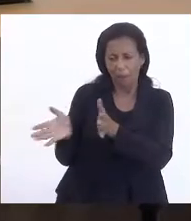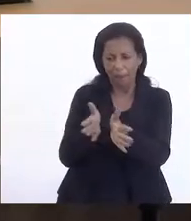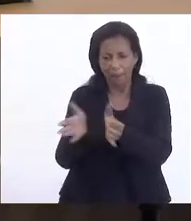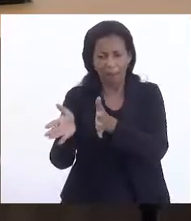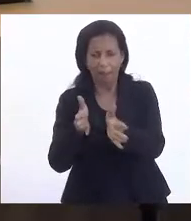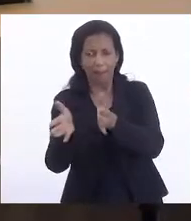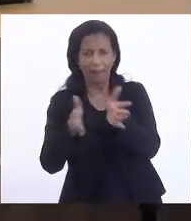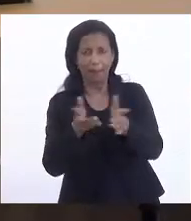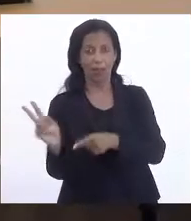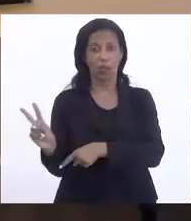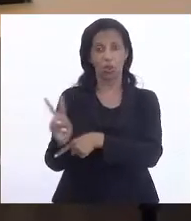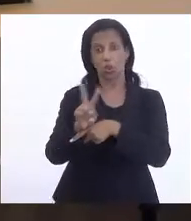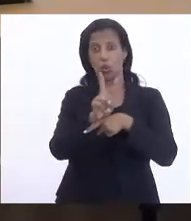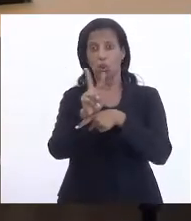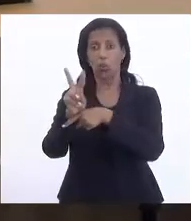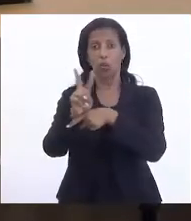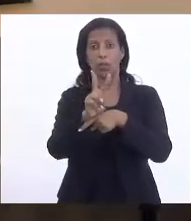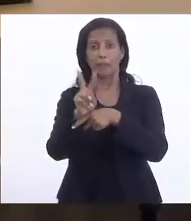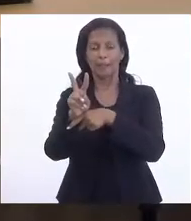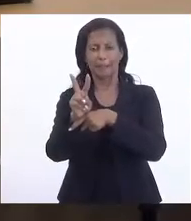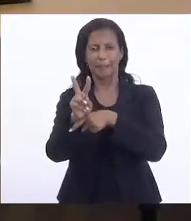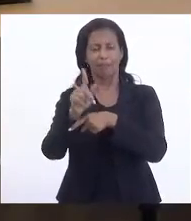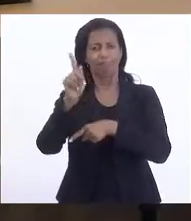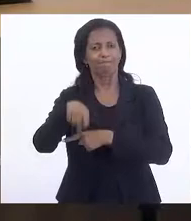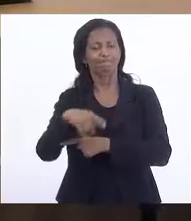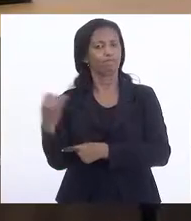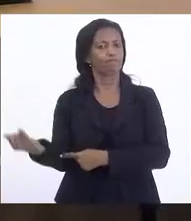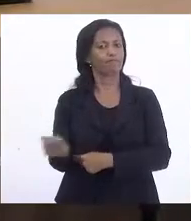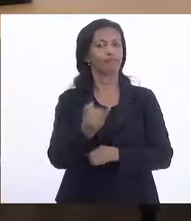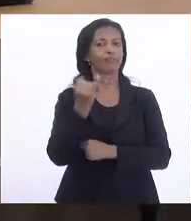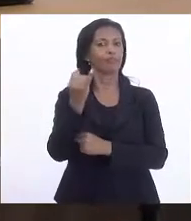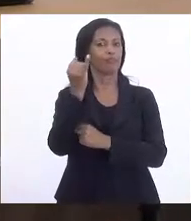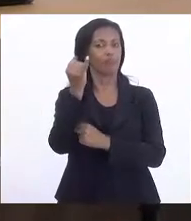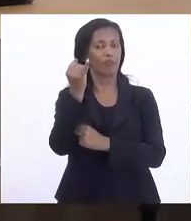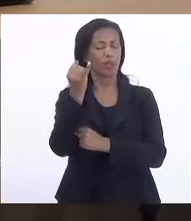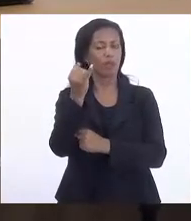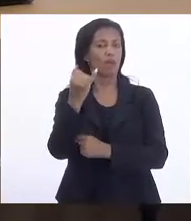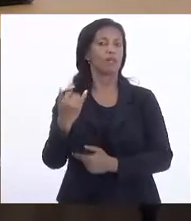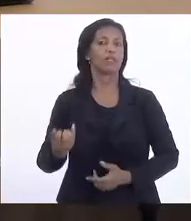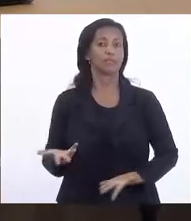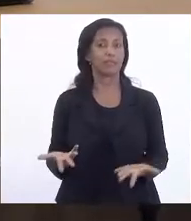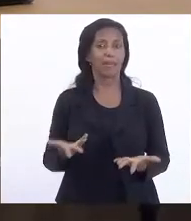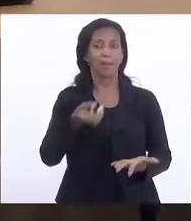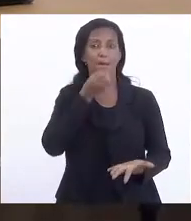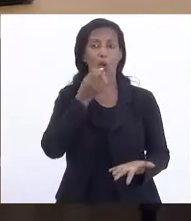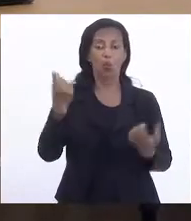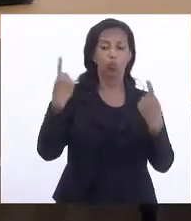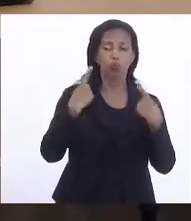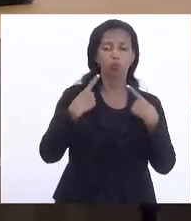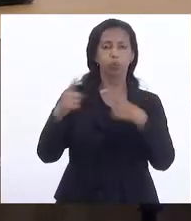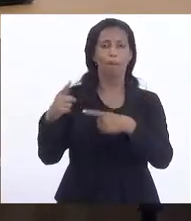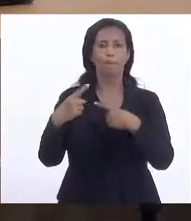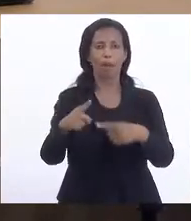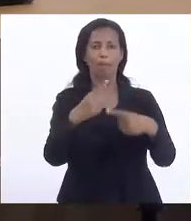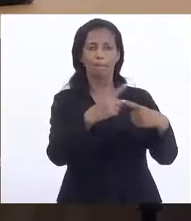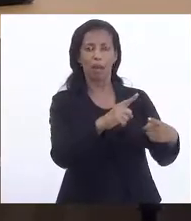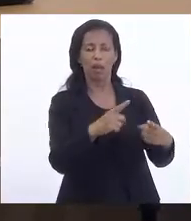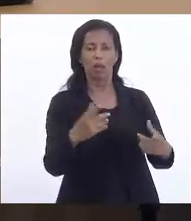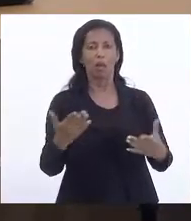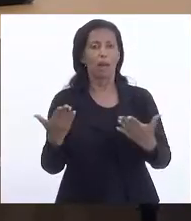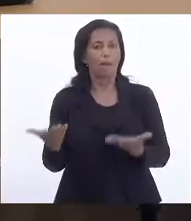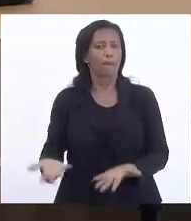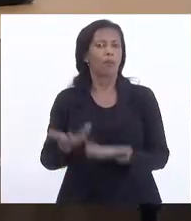observatório é um mecanismo muito importante, será eficiente, combaterá e promoverá o